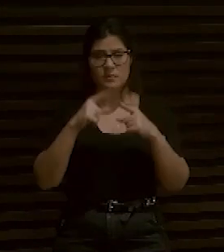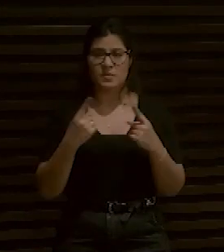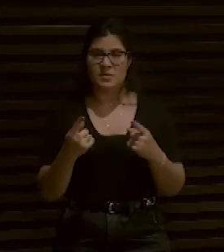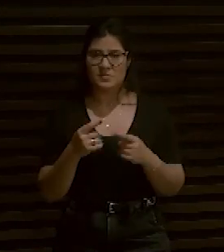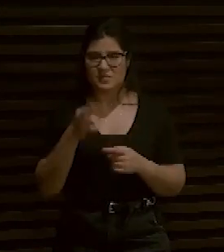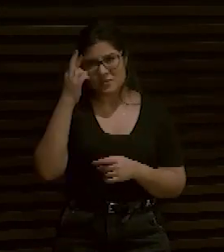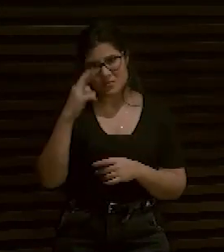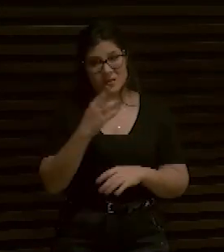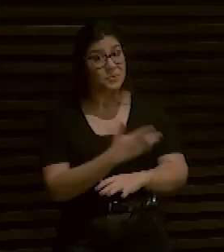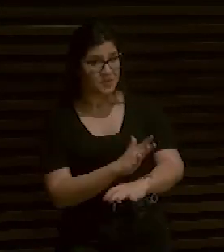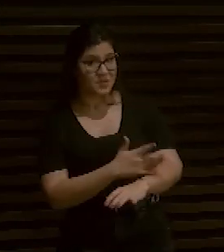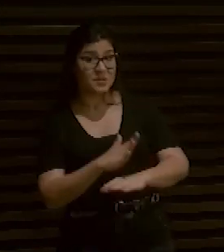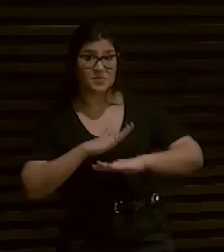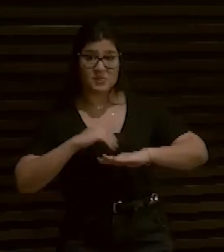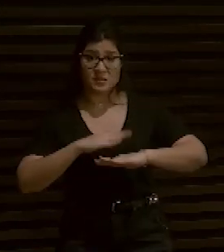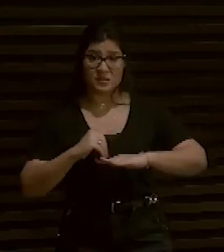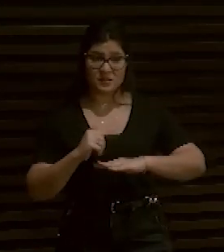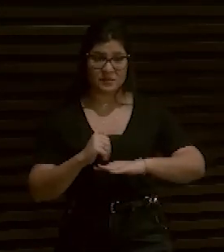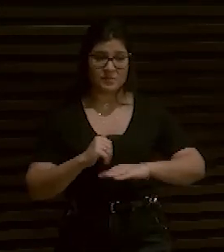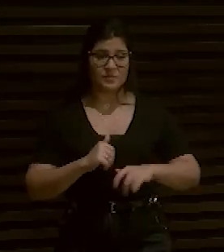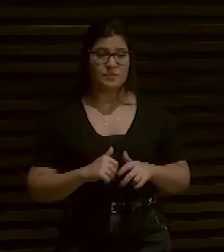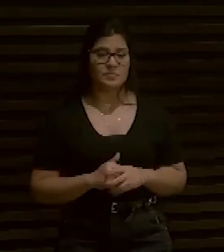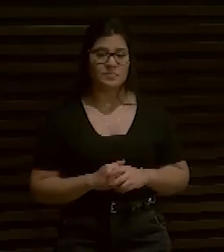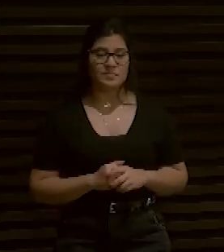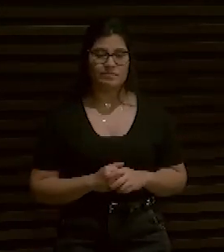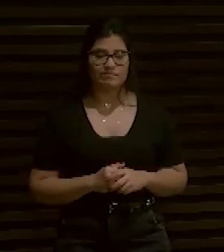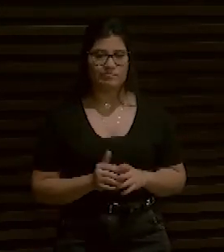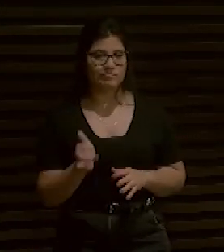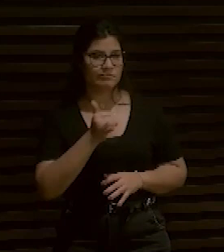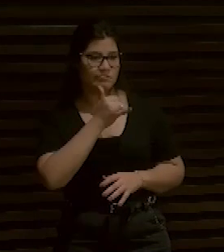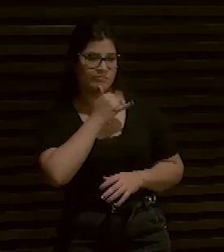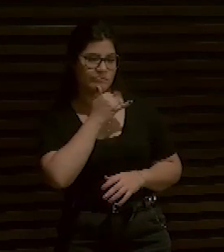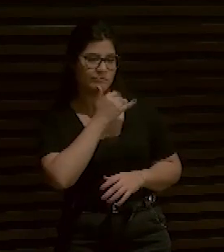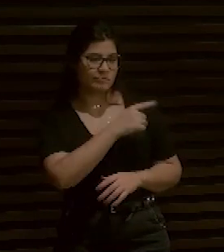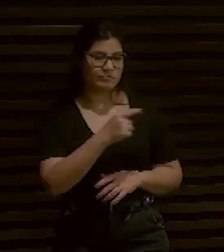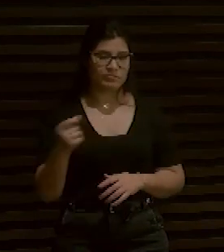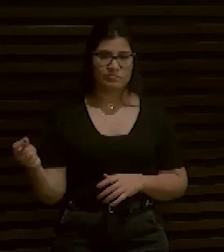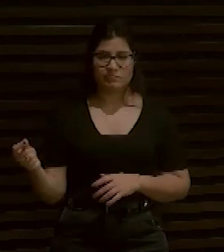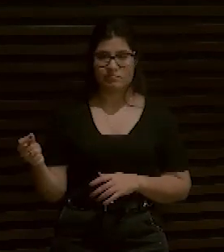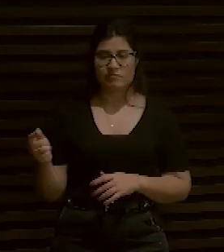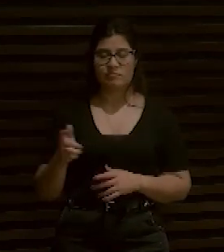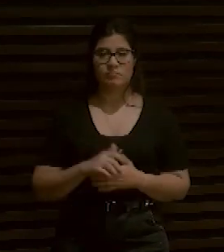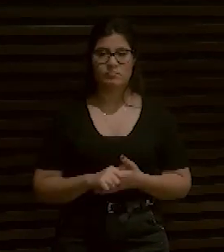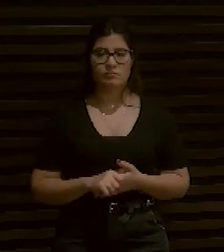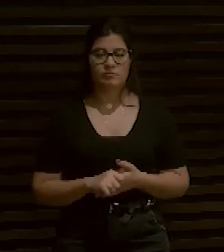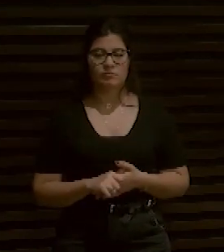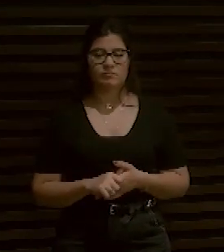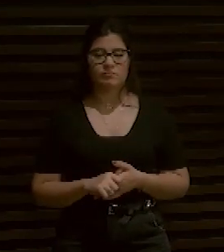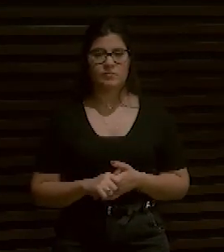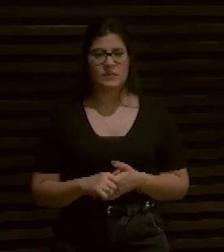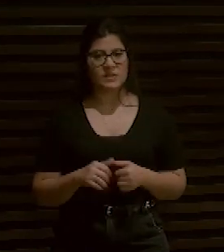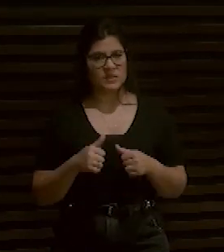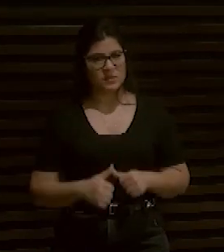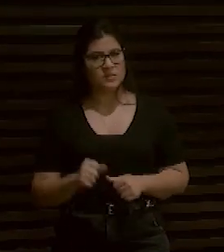para a prática da doutrina, ele saiu de cabeça baixa. E aí eu fico refletindo, será que isso acontece